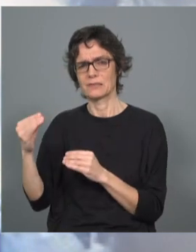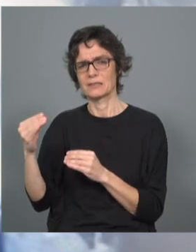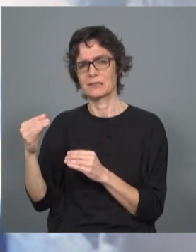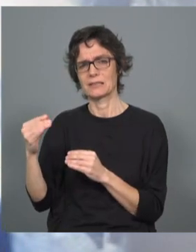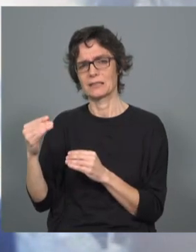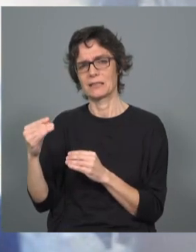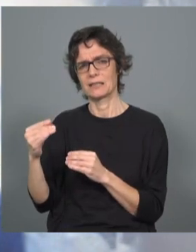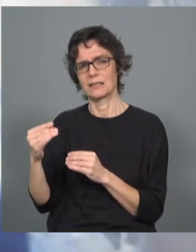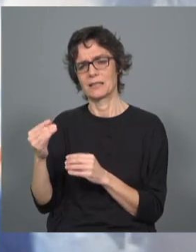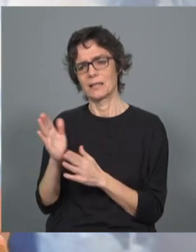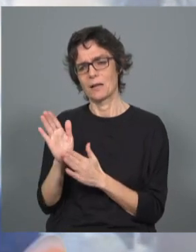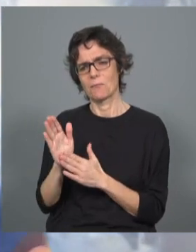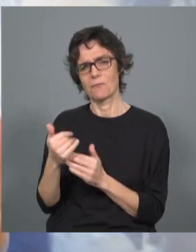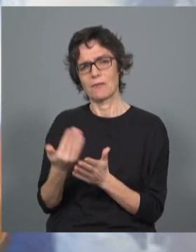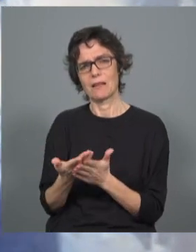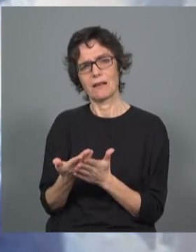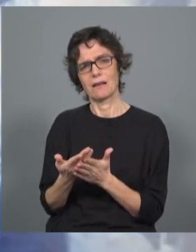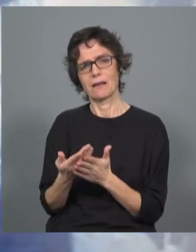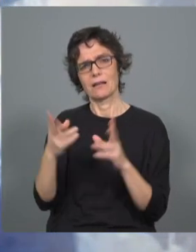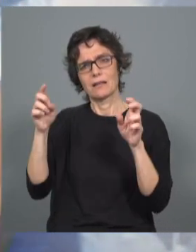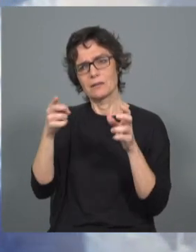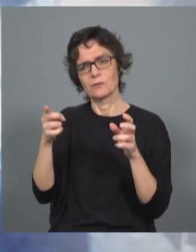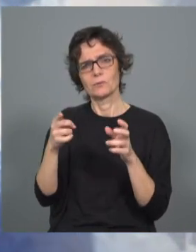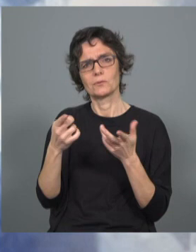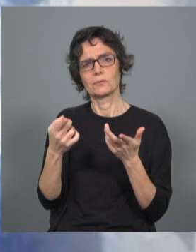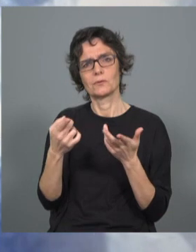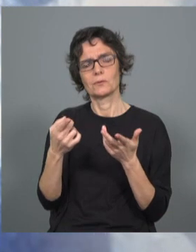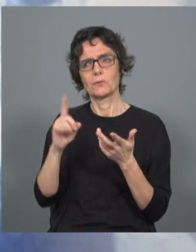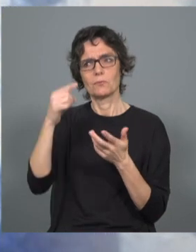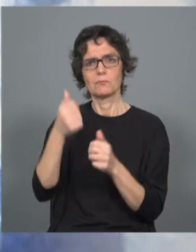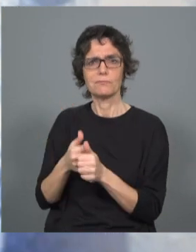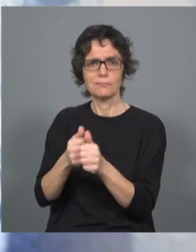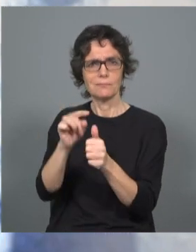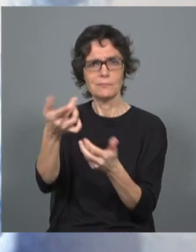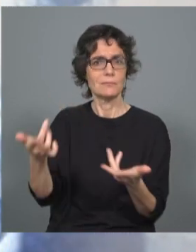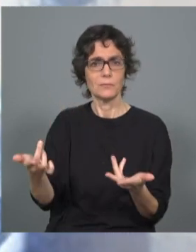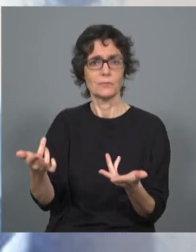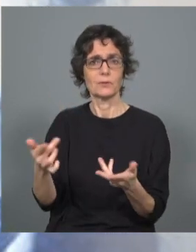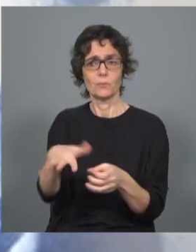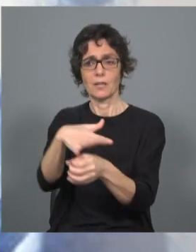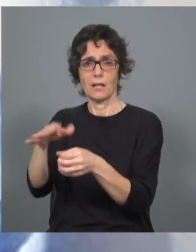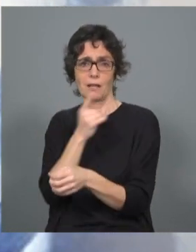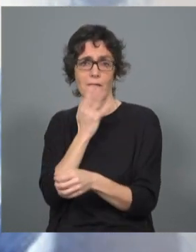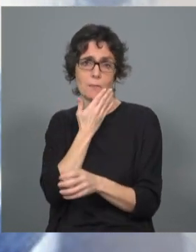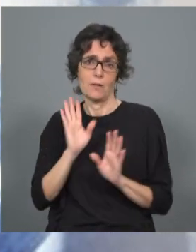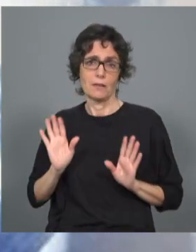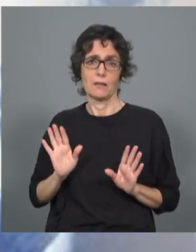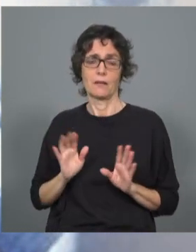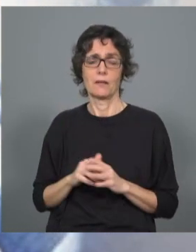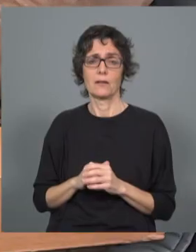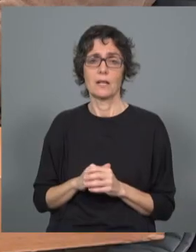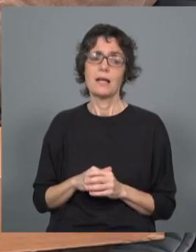bom motivo para que o assunto de facto seja considerado de forma pessoal e como possível nos vários casos, não é? Sim, eu acho como possível. Eu acho que